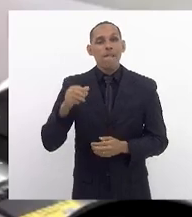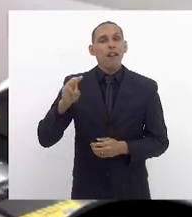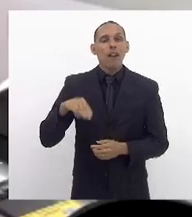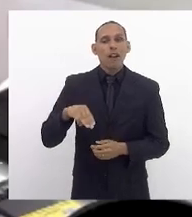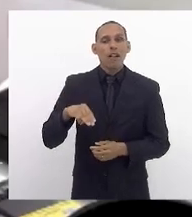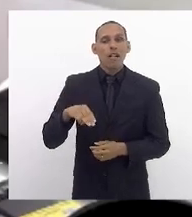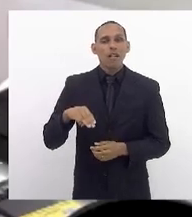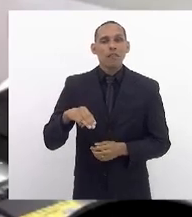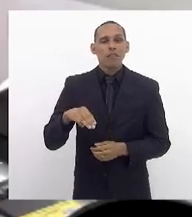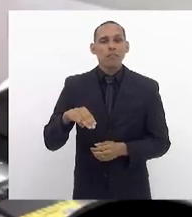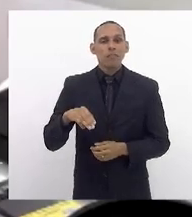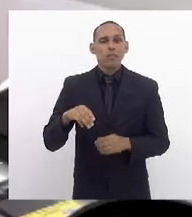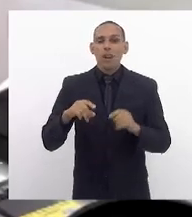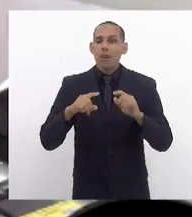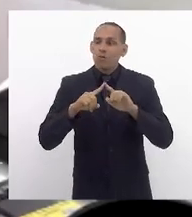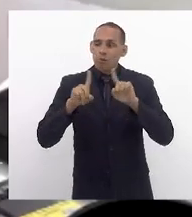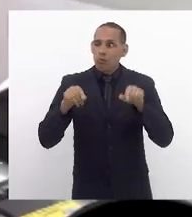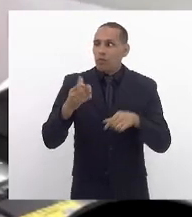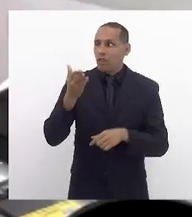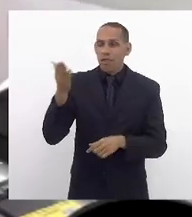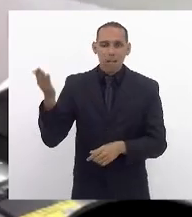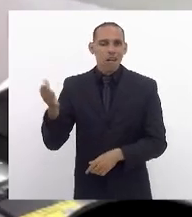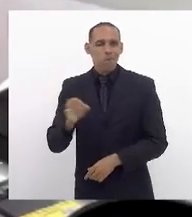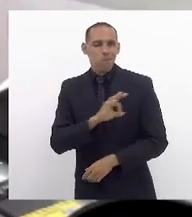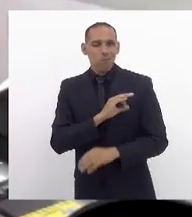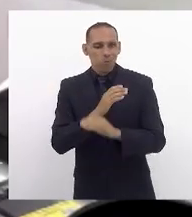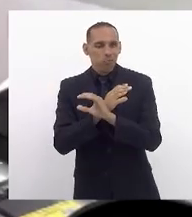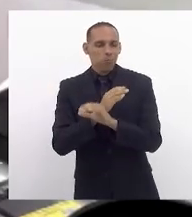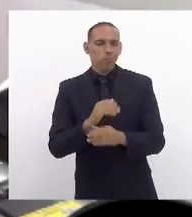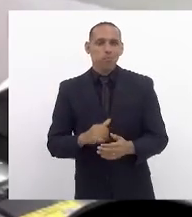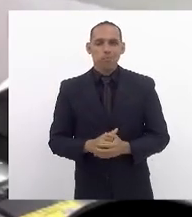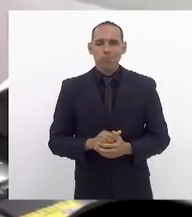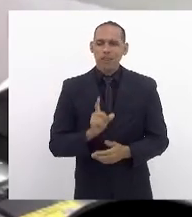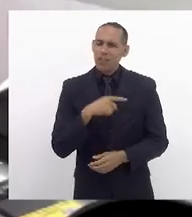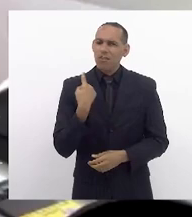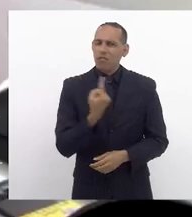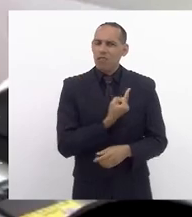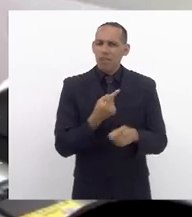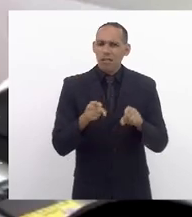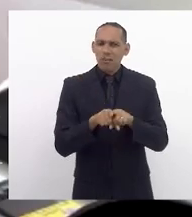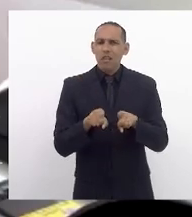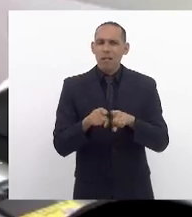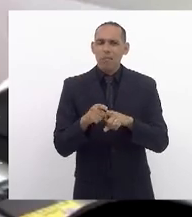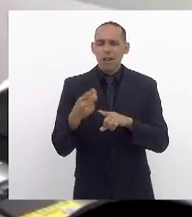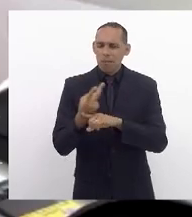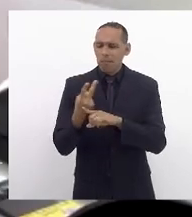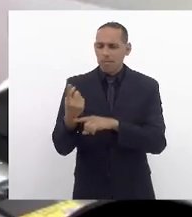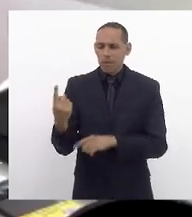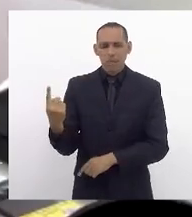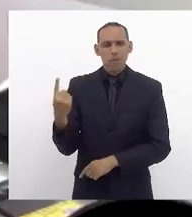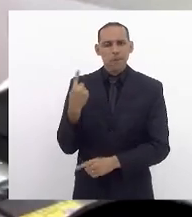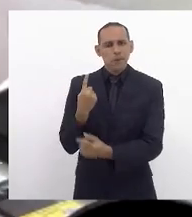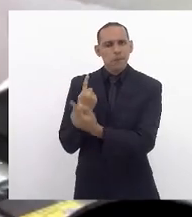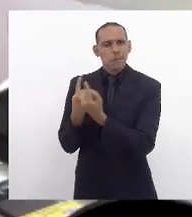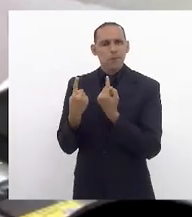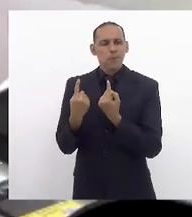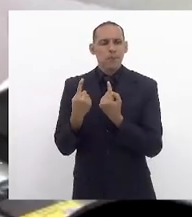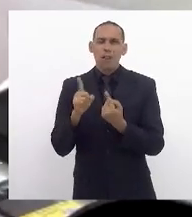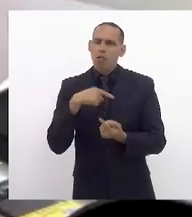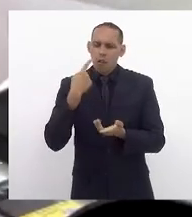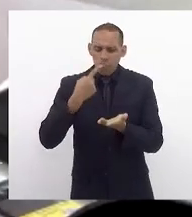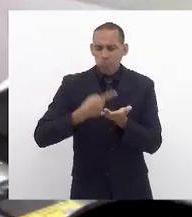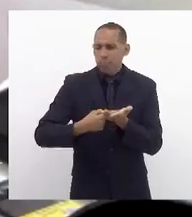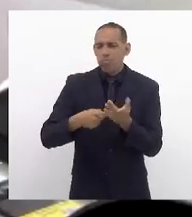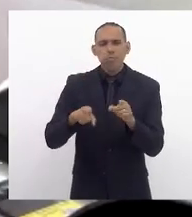dos servidores policiais civis. Nós também fomos procurados, né, e nos